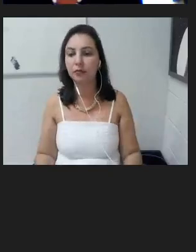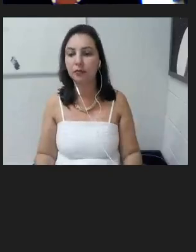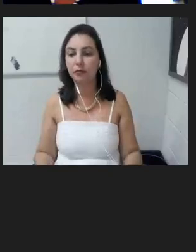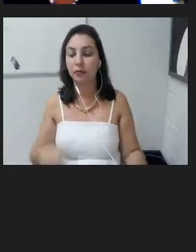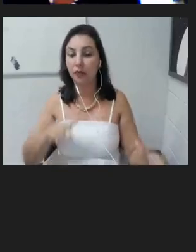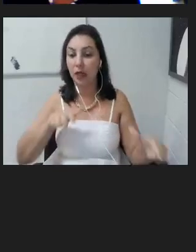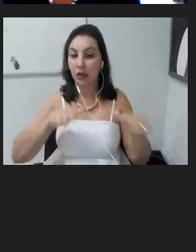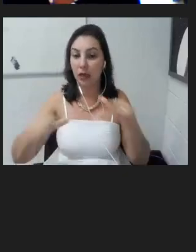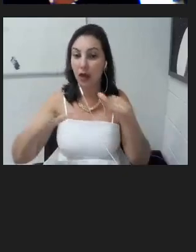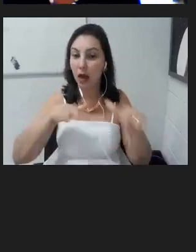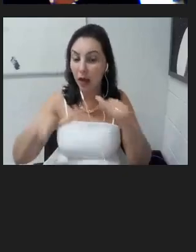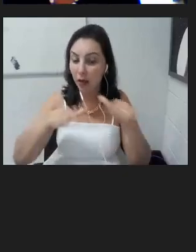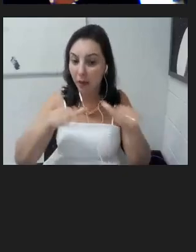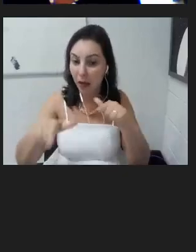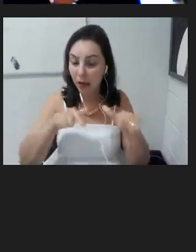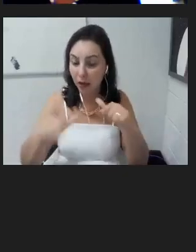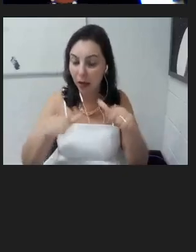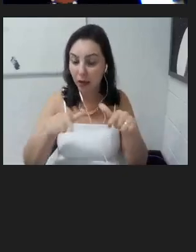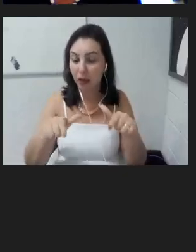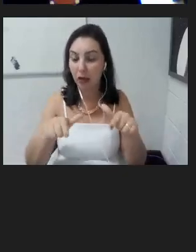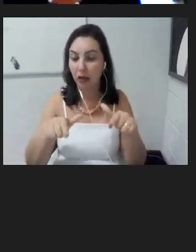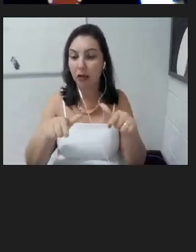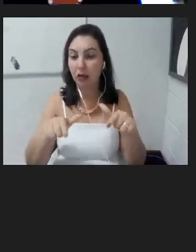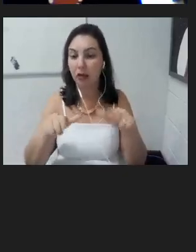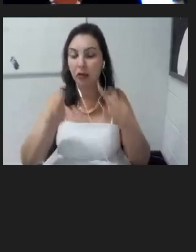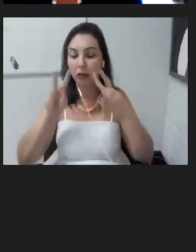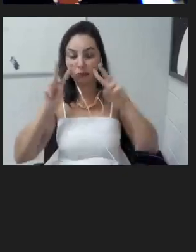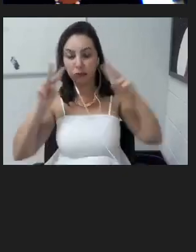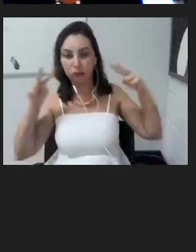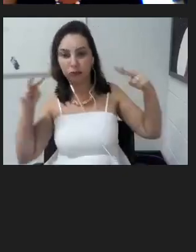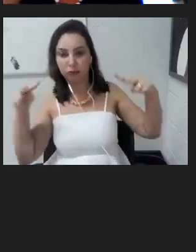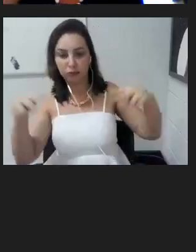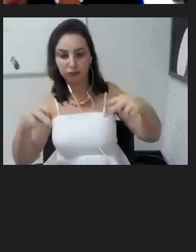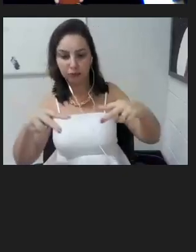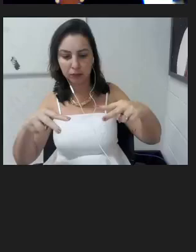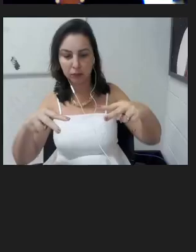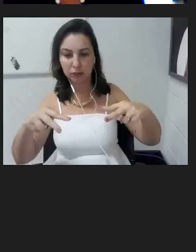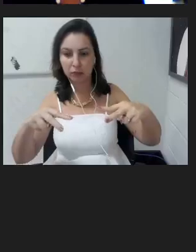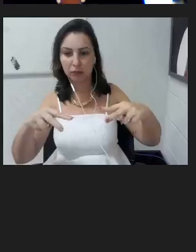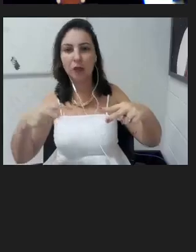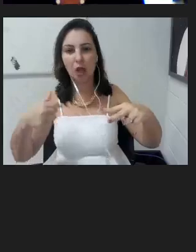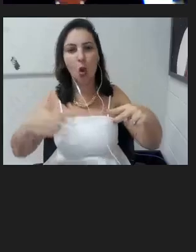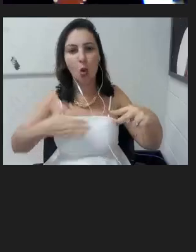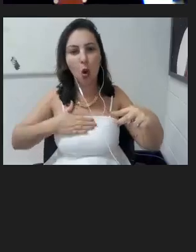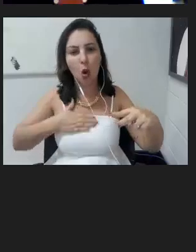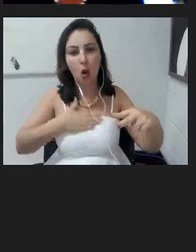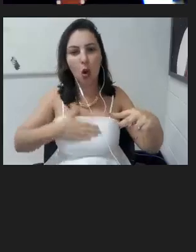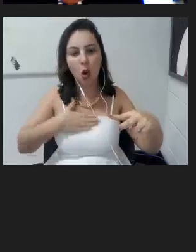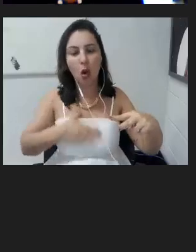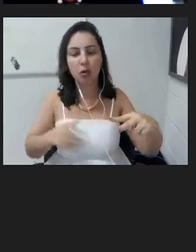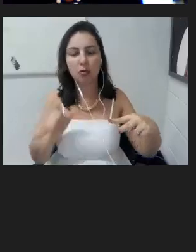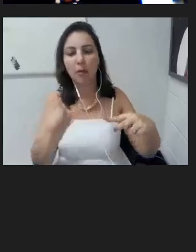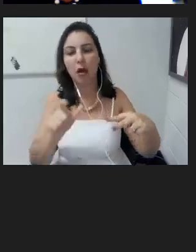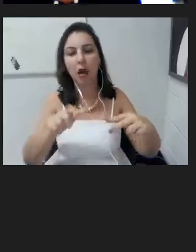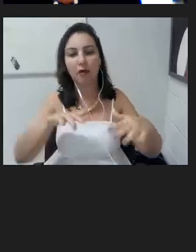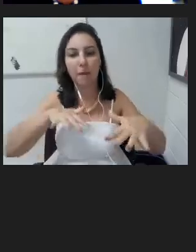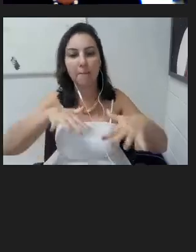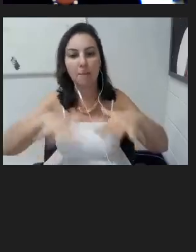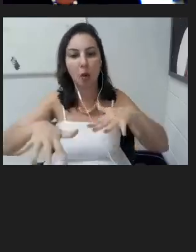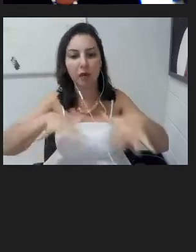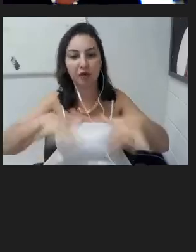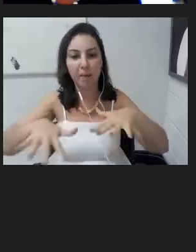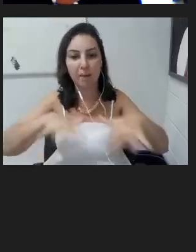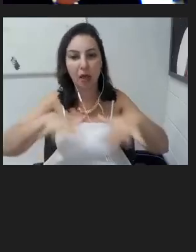trabalhar nessa dimensão do movimento, eu gosto da palavra movimento, do movimento